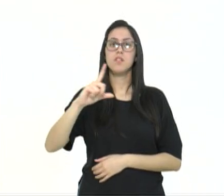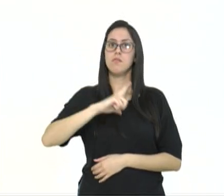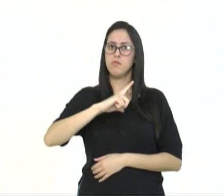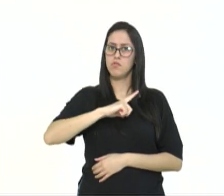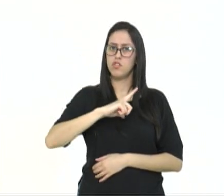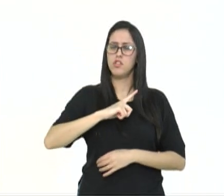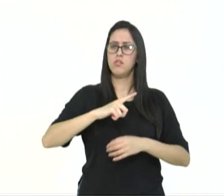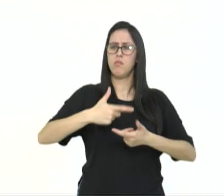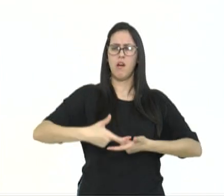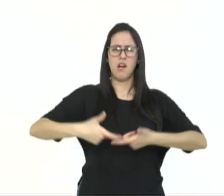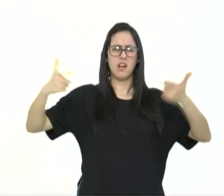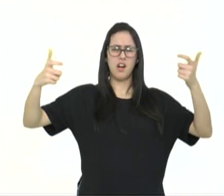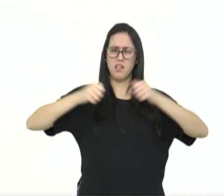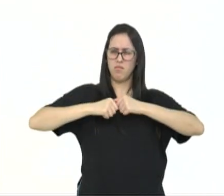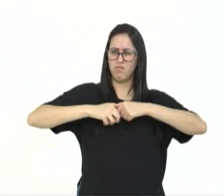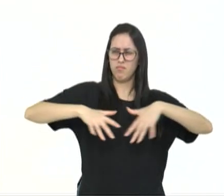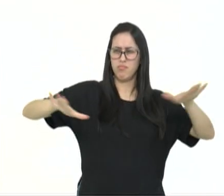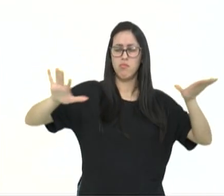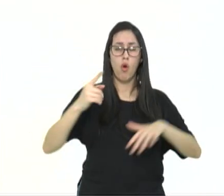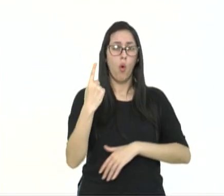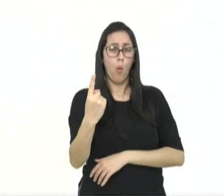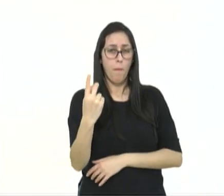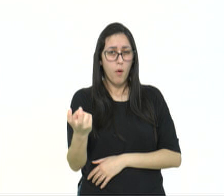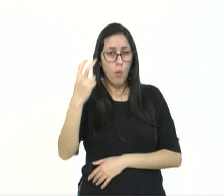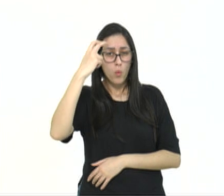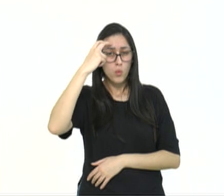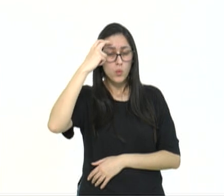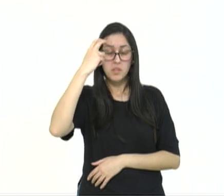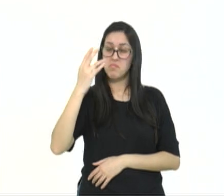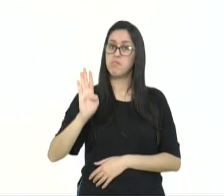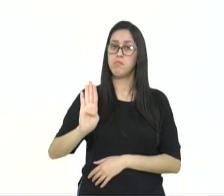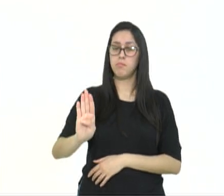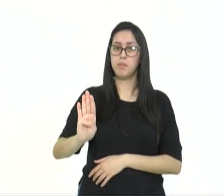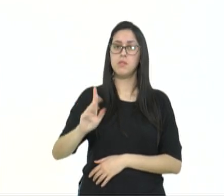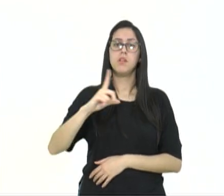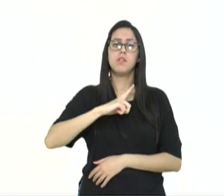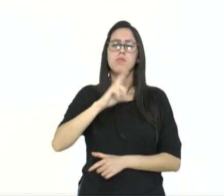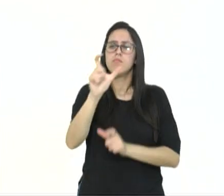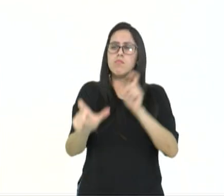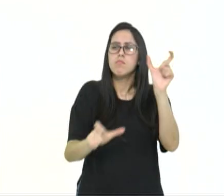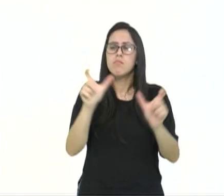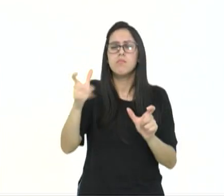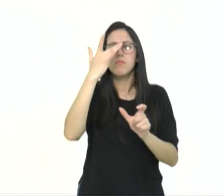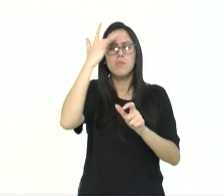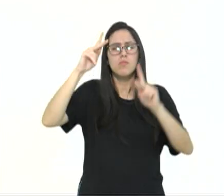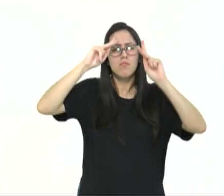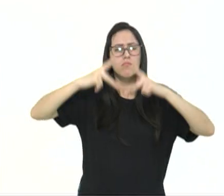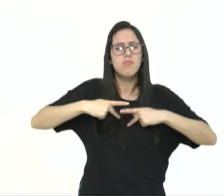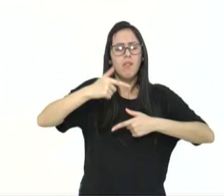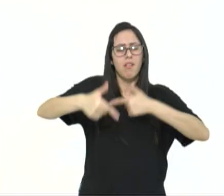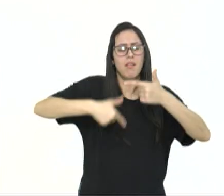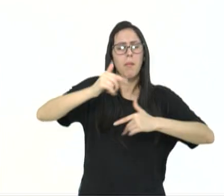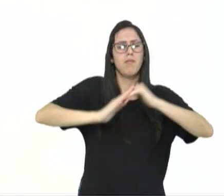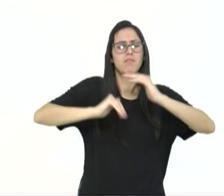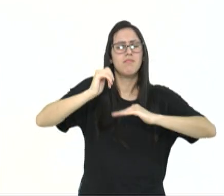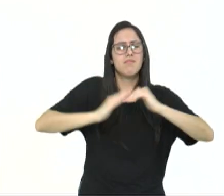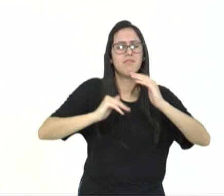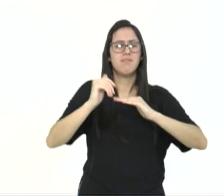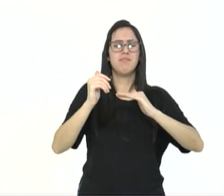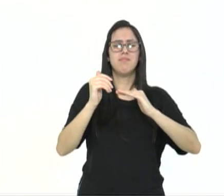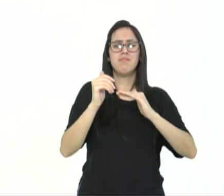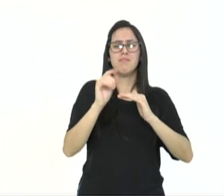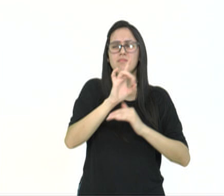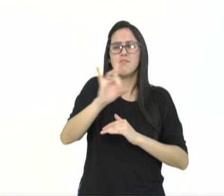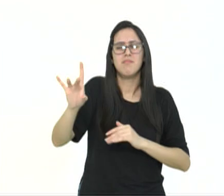latifúndio e a monocultura. Letra B, pequenos proprietários e a policultura.